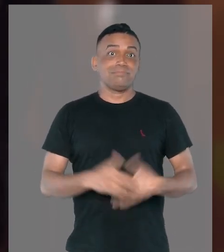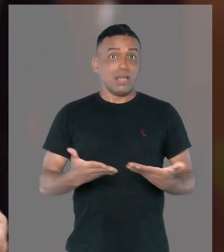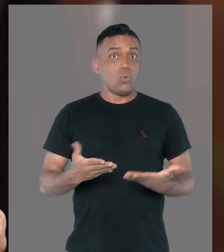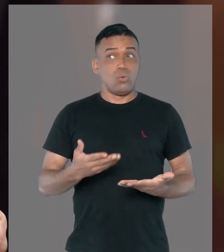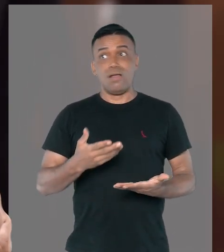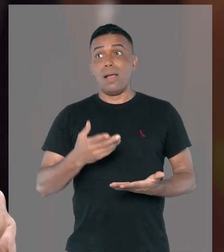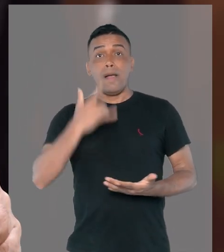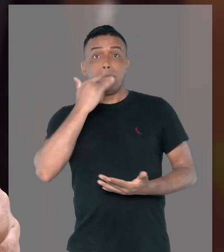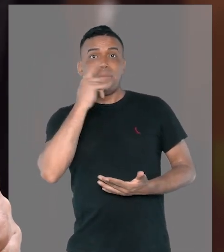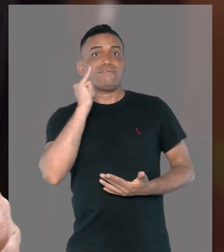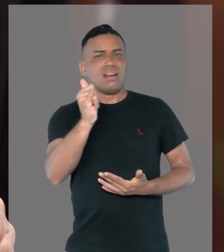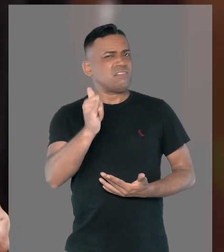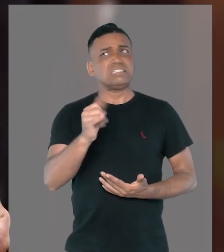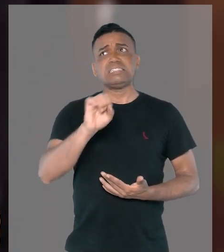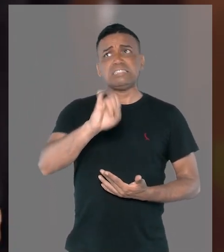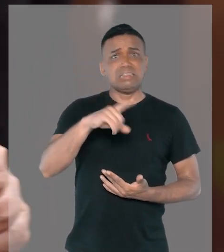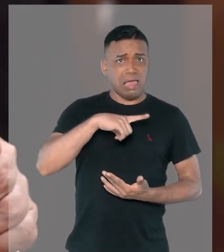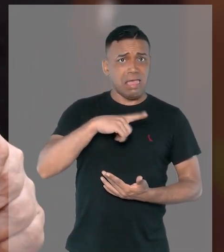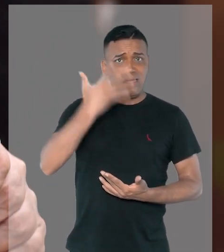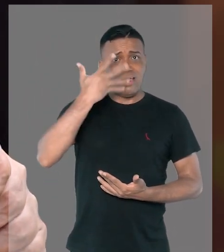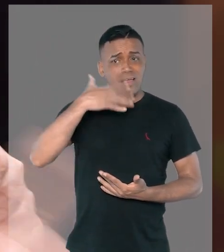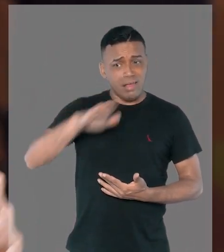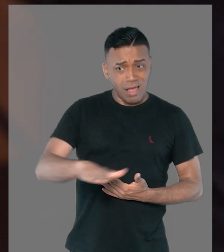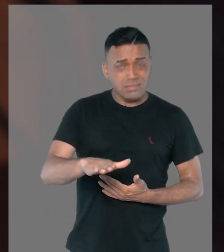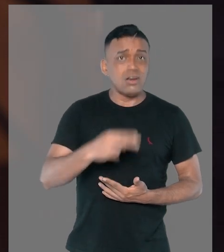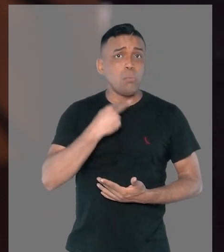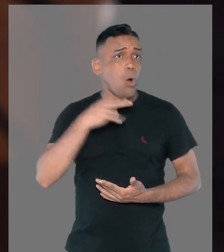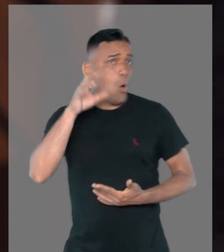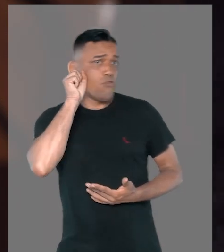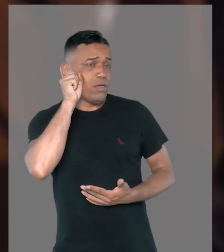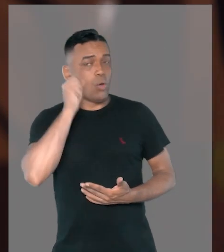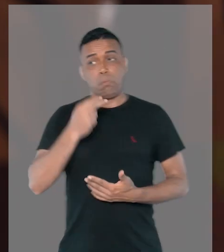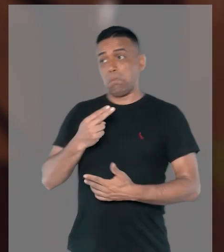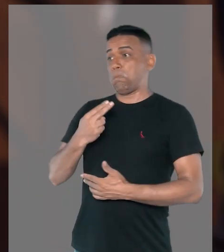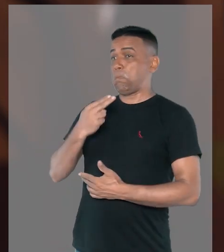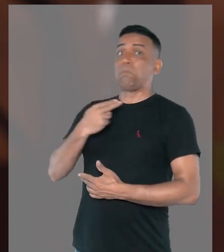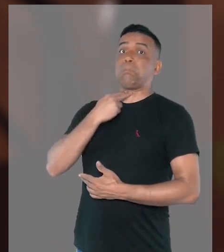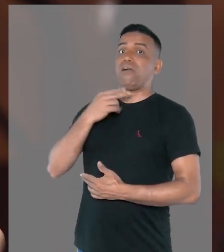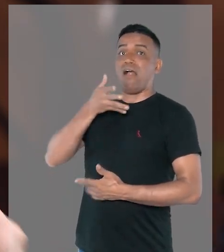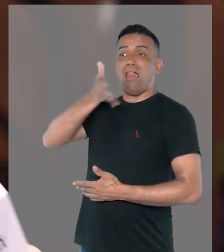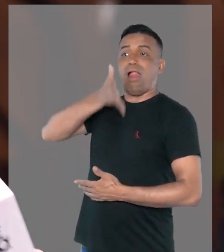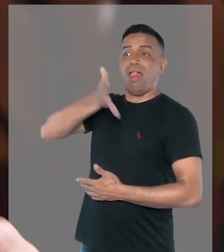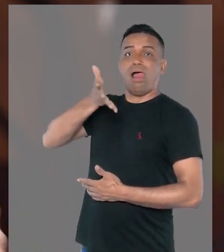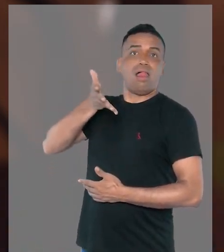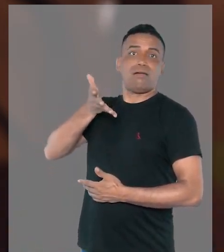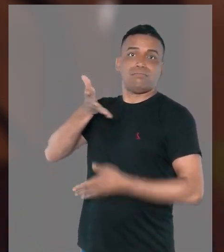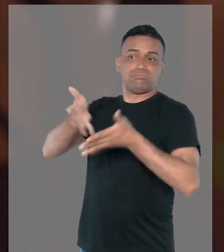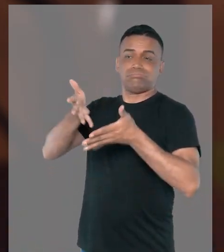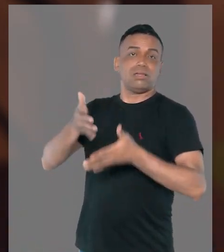E ela disse que o pai dela dizia, se existe alguma coisa que a criança não possa ouvir, eu não posso falar. Então ela